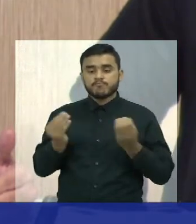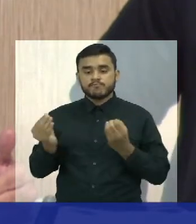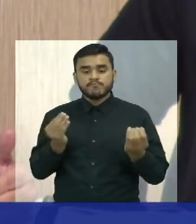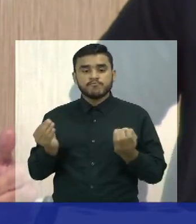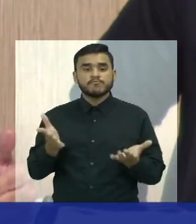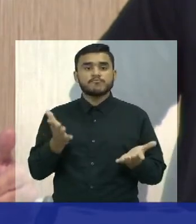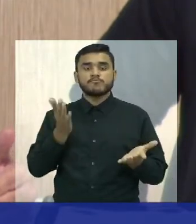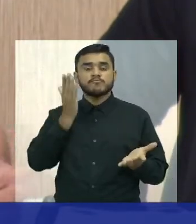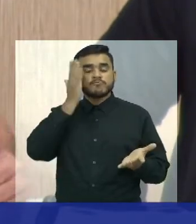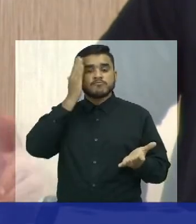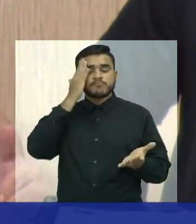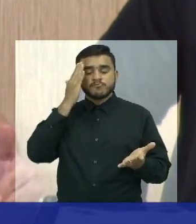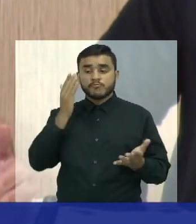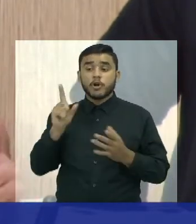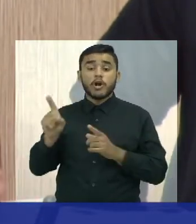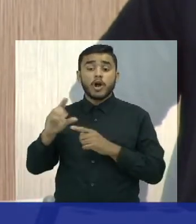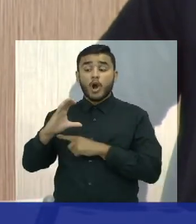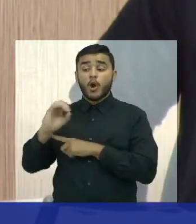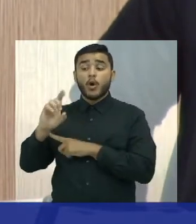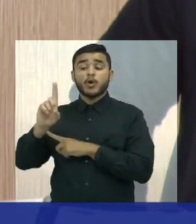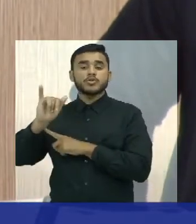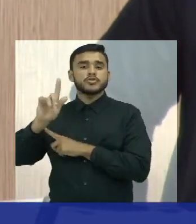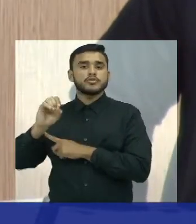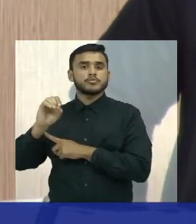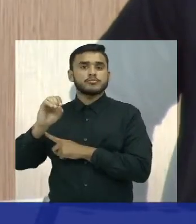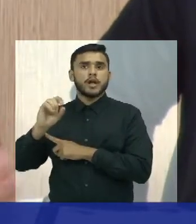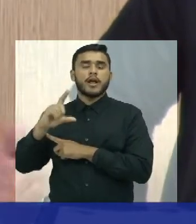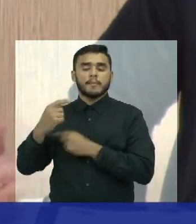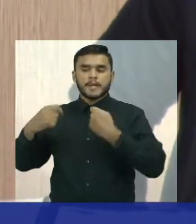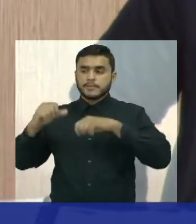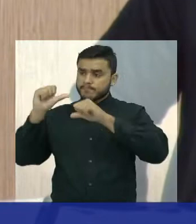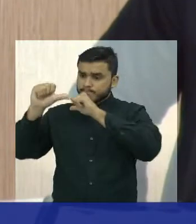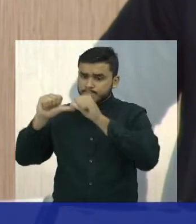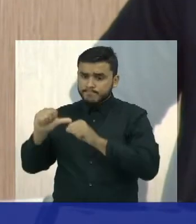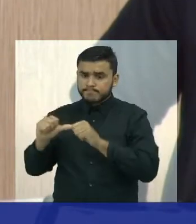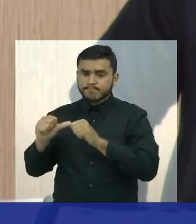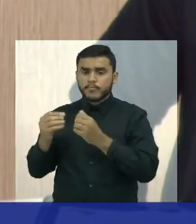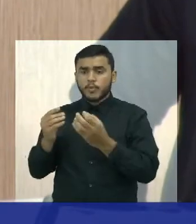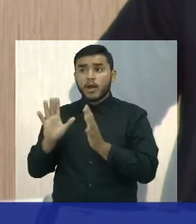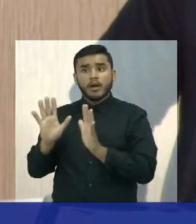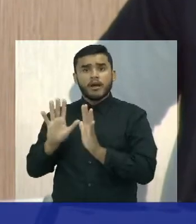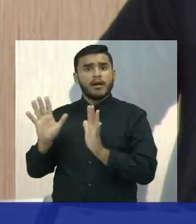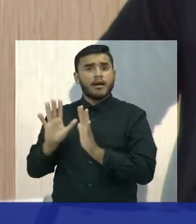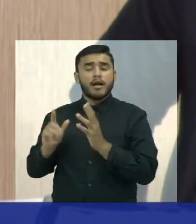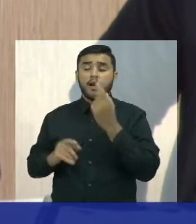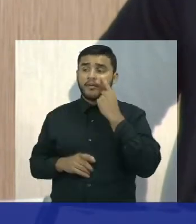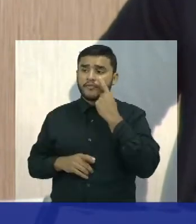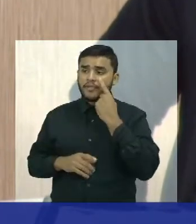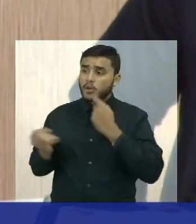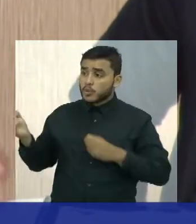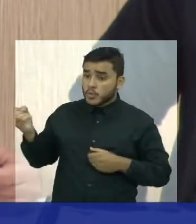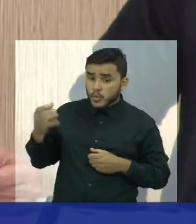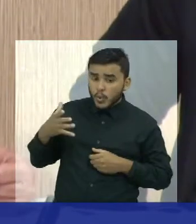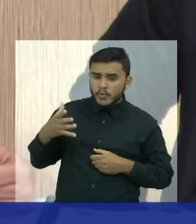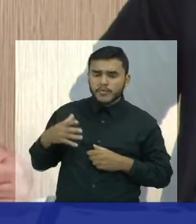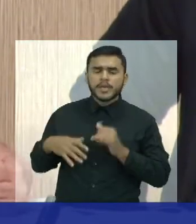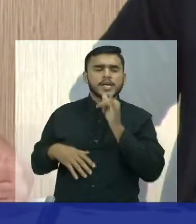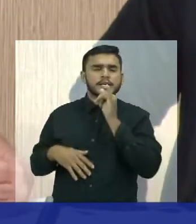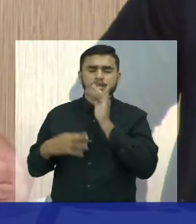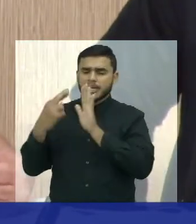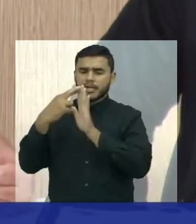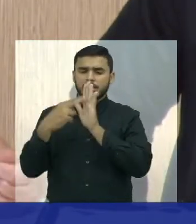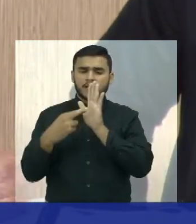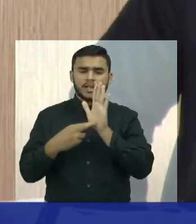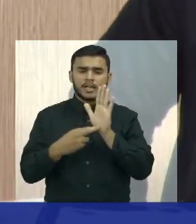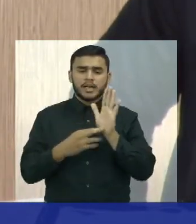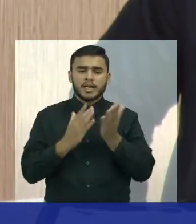monitorar a evolução do código e a aplicação do código na cidade. Por exemplo, pode ter alguma regra aqui que